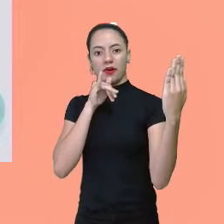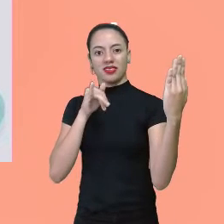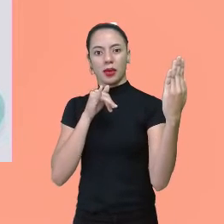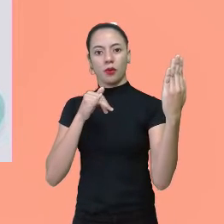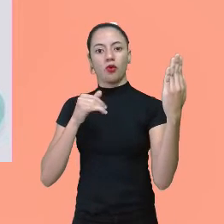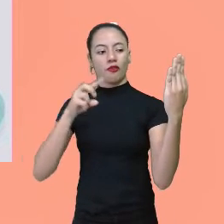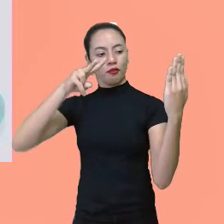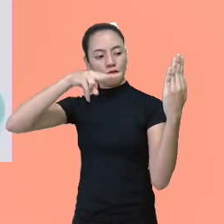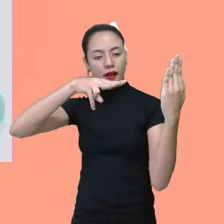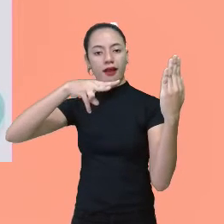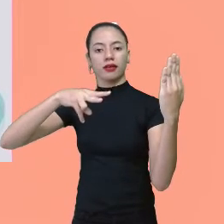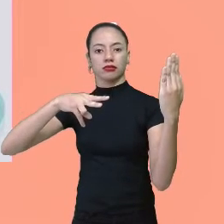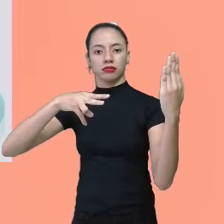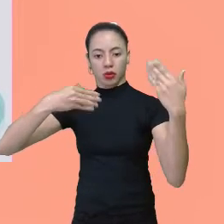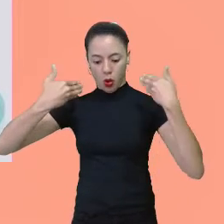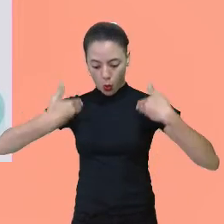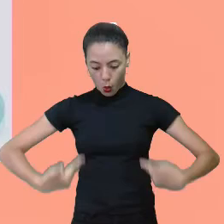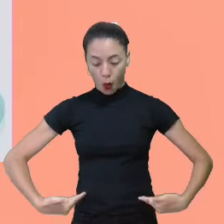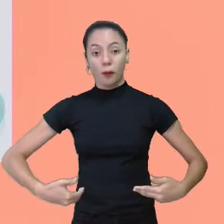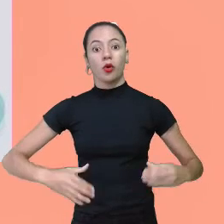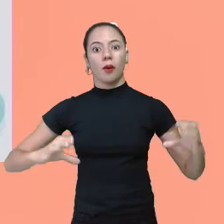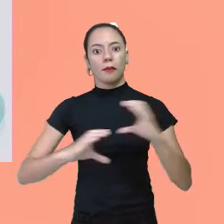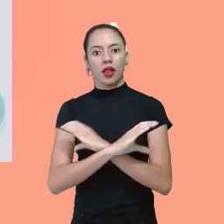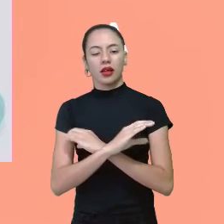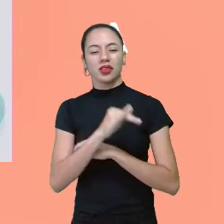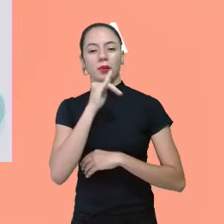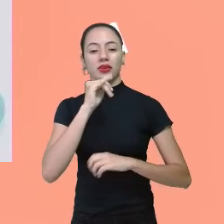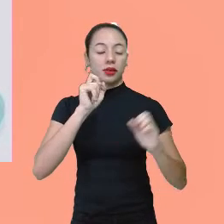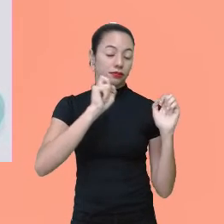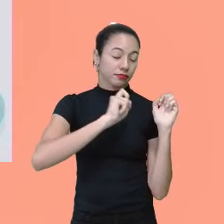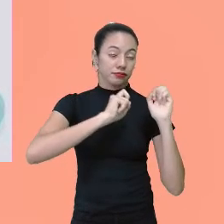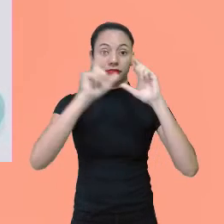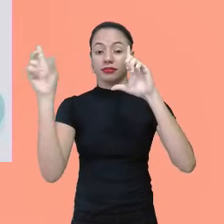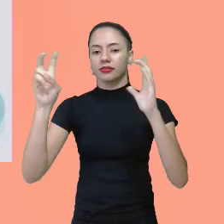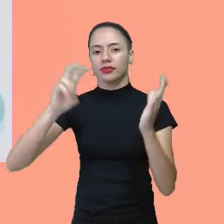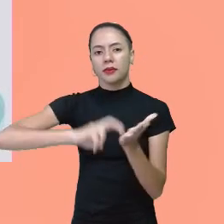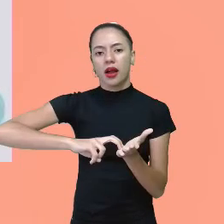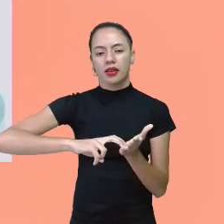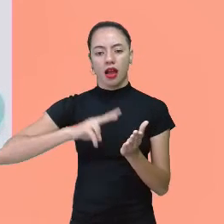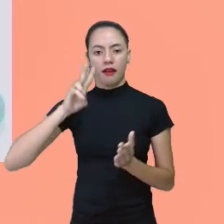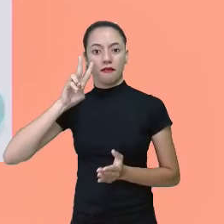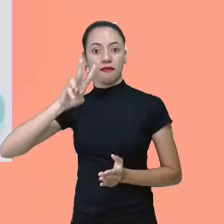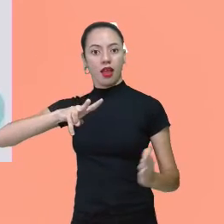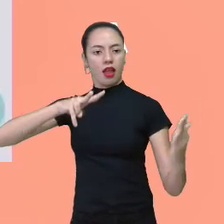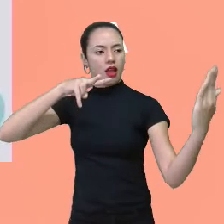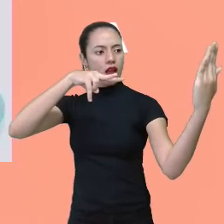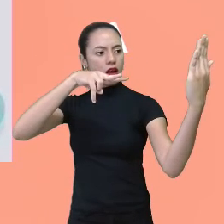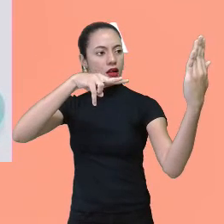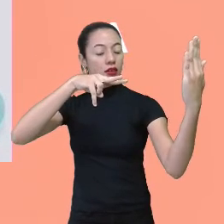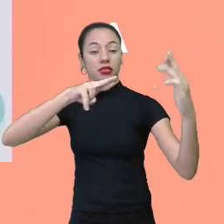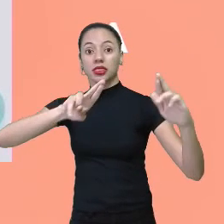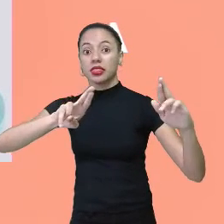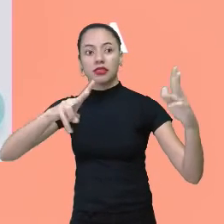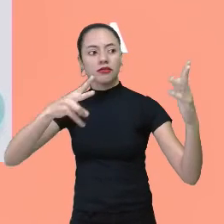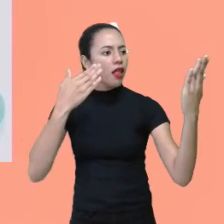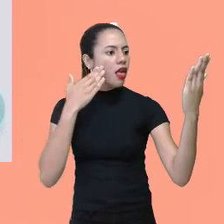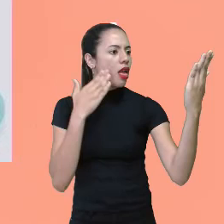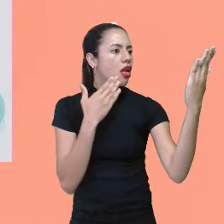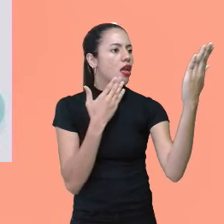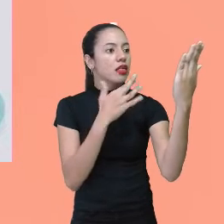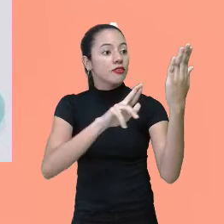todo da pessoa. Às vezes você acorda de manhã, se olha no espelho e já vê uma coisa diferente de 2 dias antes,